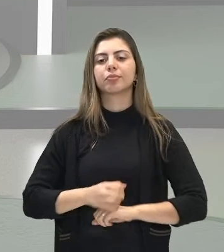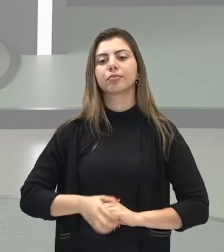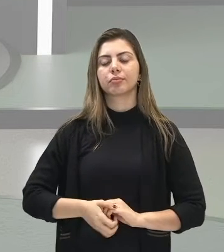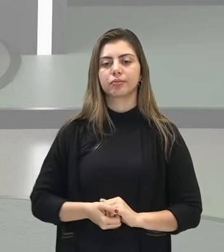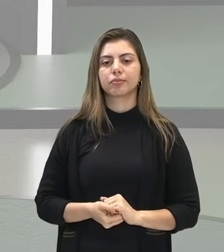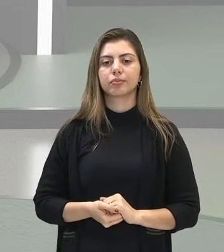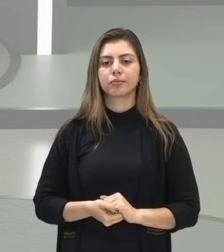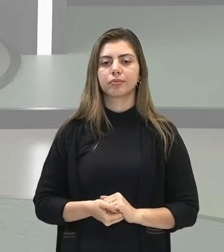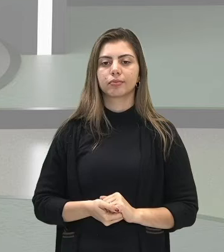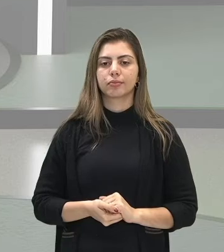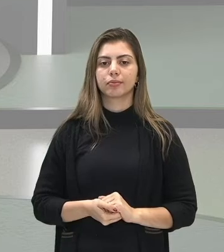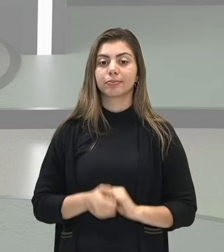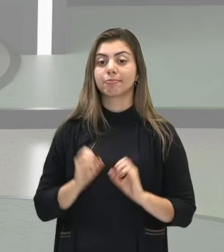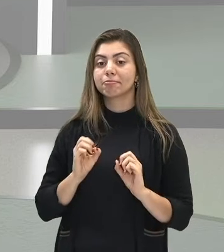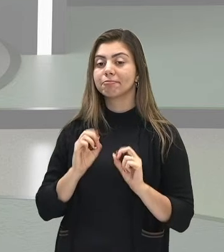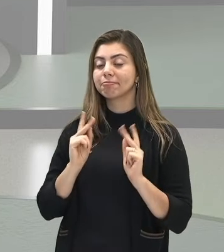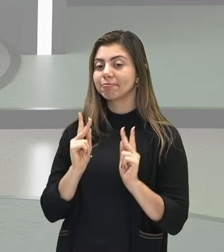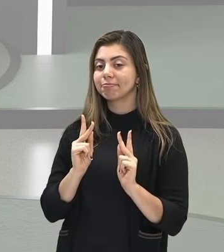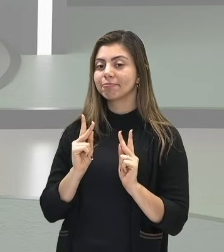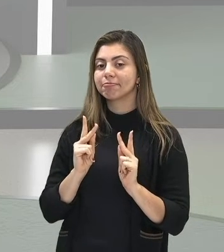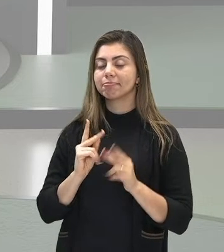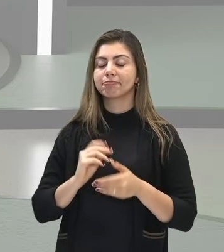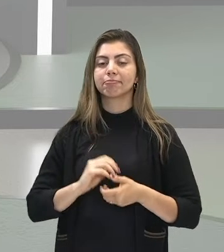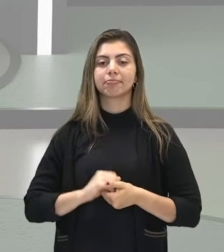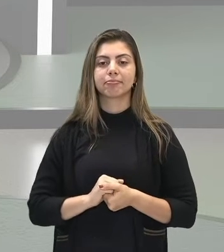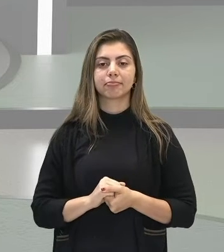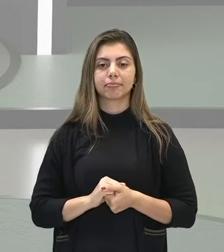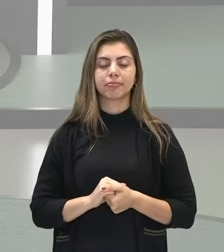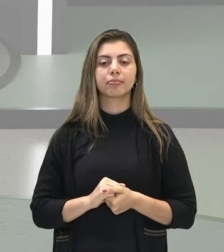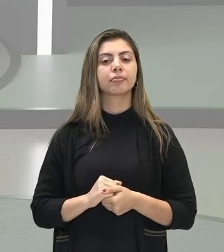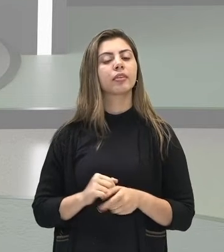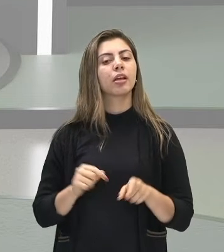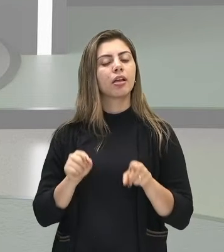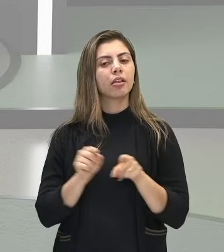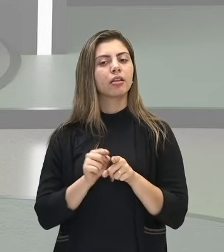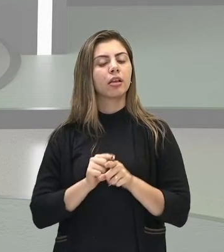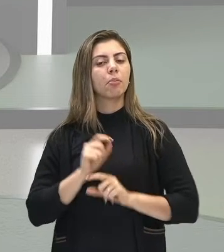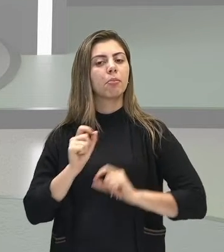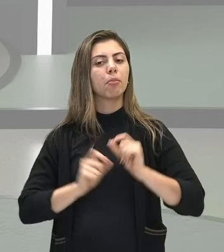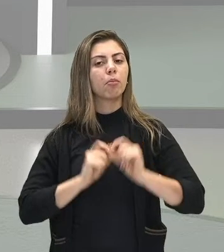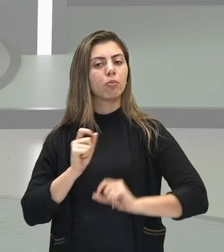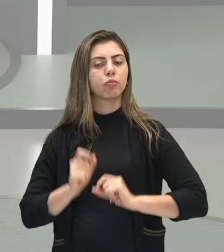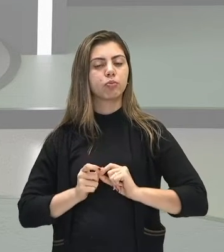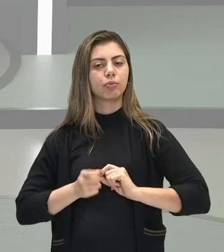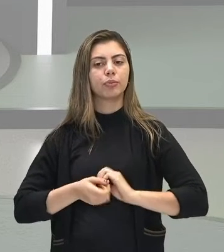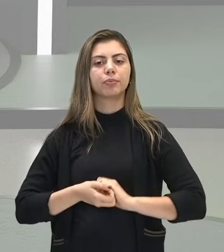de calor, ok? E podemos também